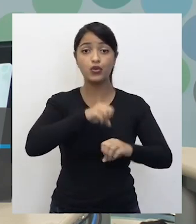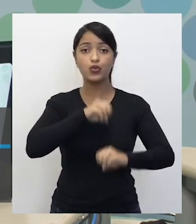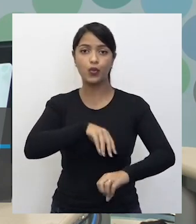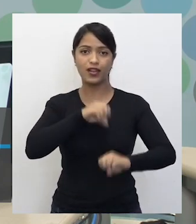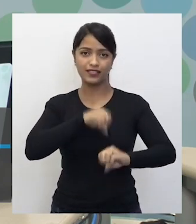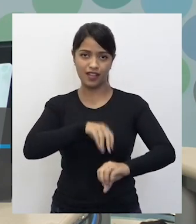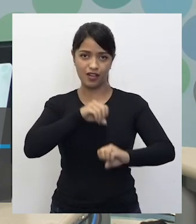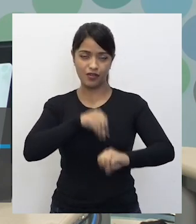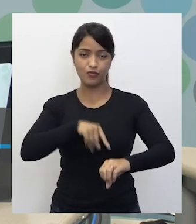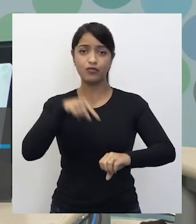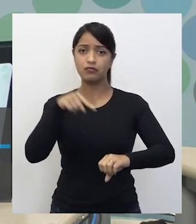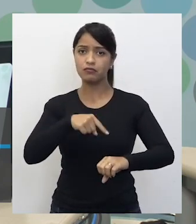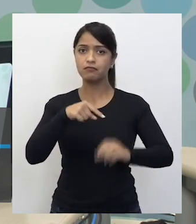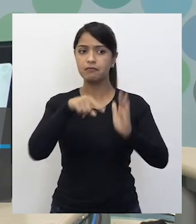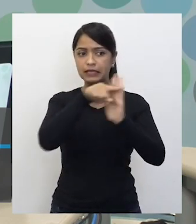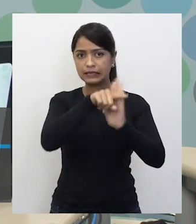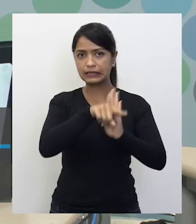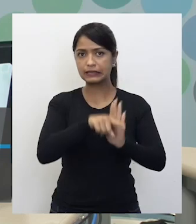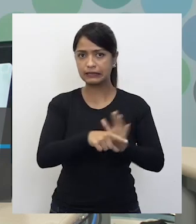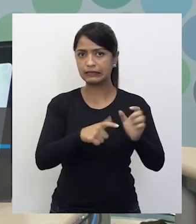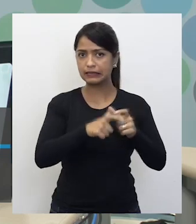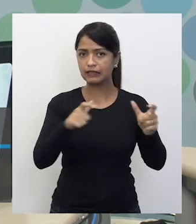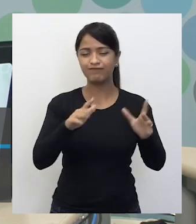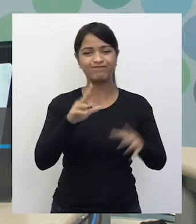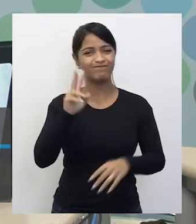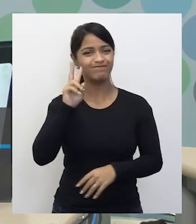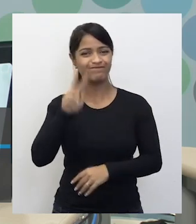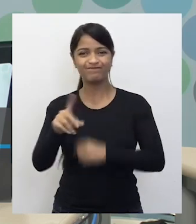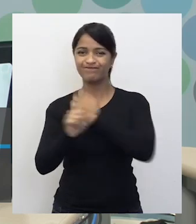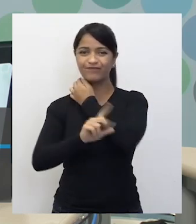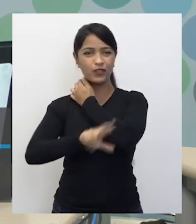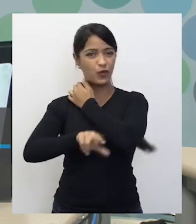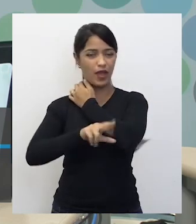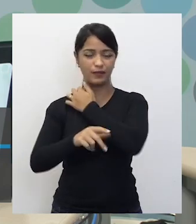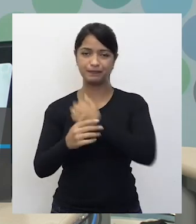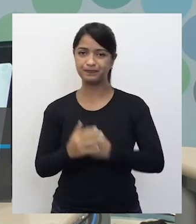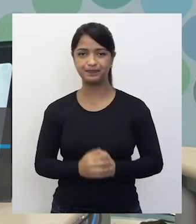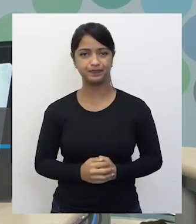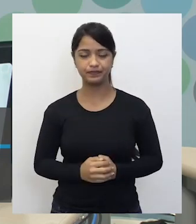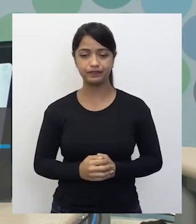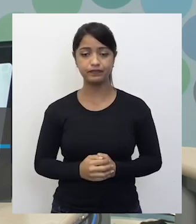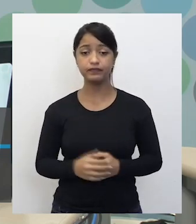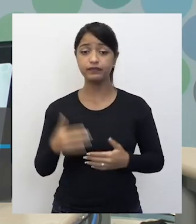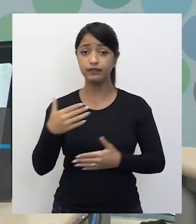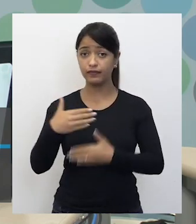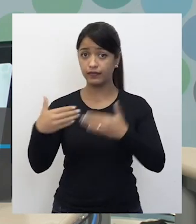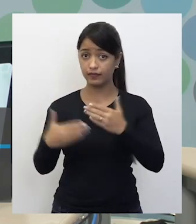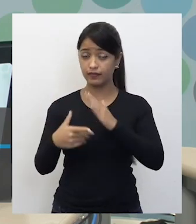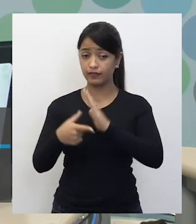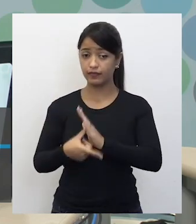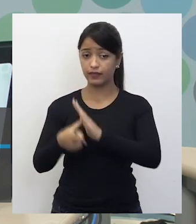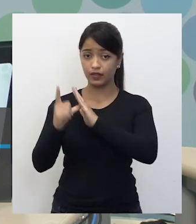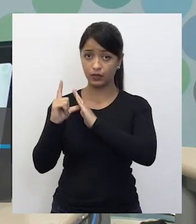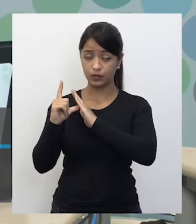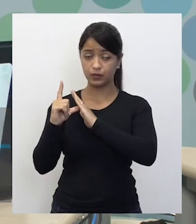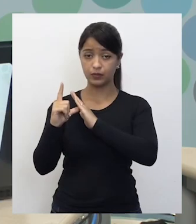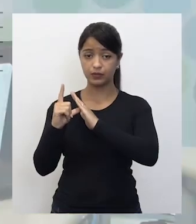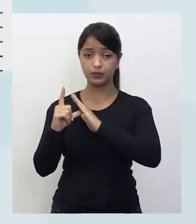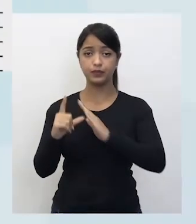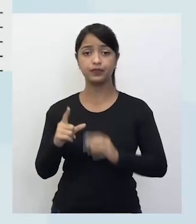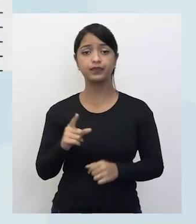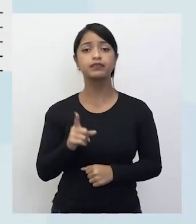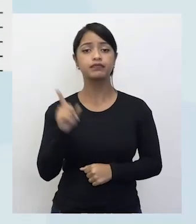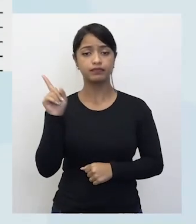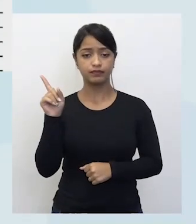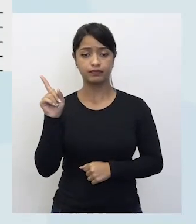como um dos itens mais pesquisados, mas nós vimos que não. No slide anterior, eu vou pedir para voltar